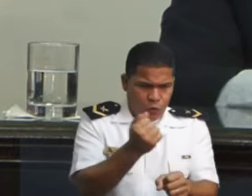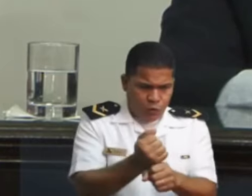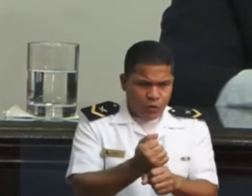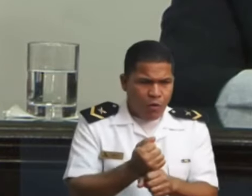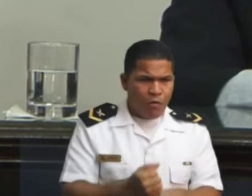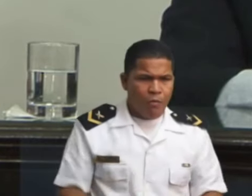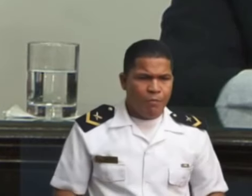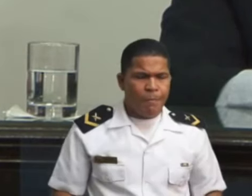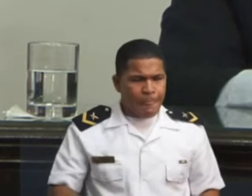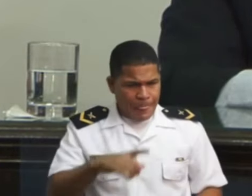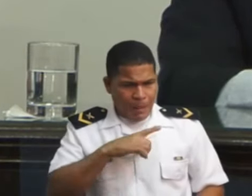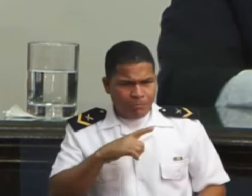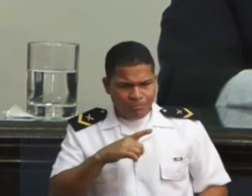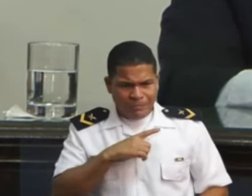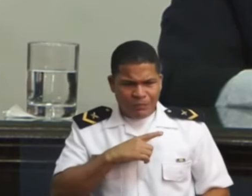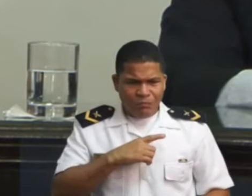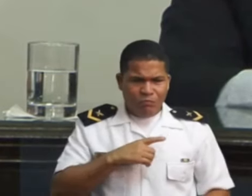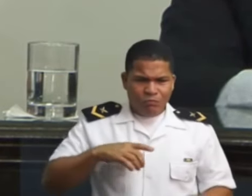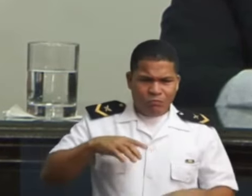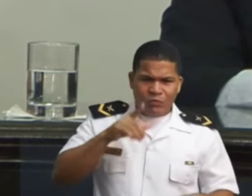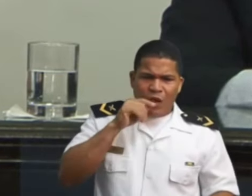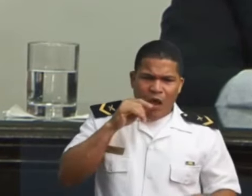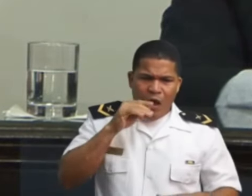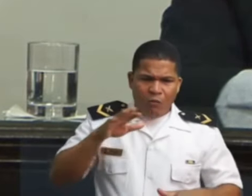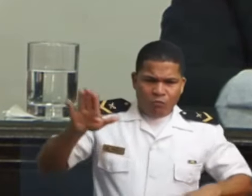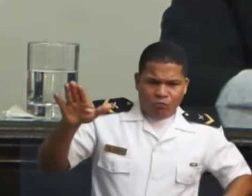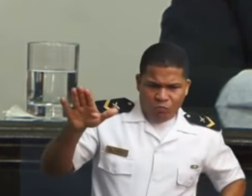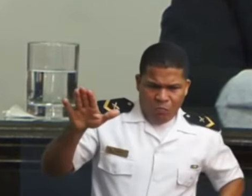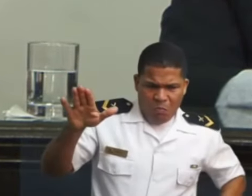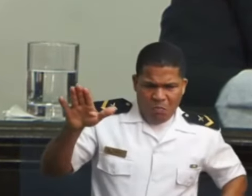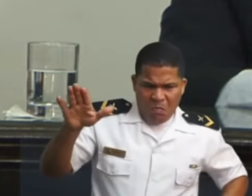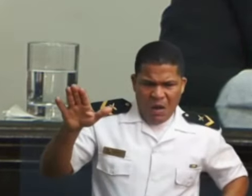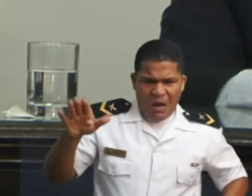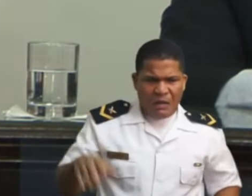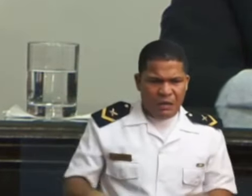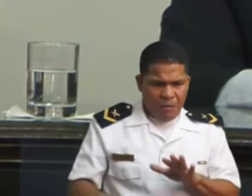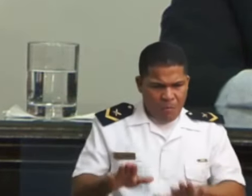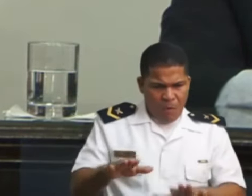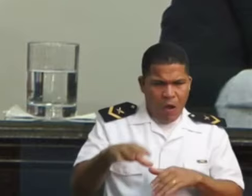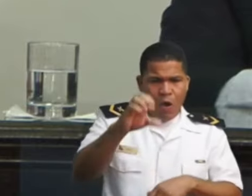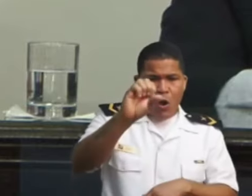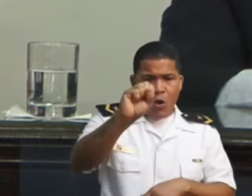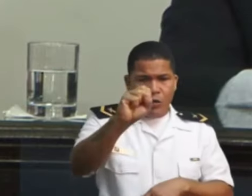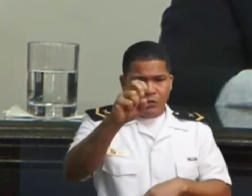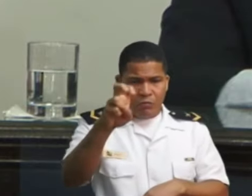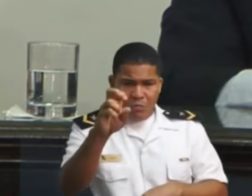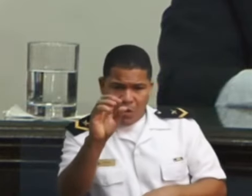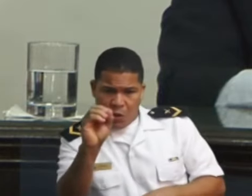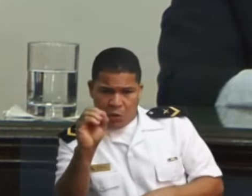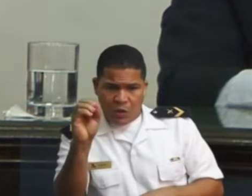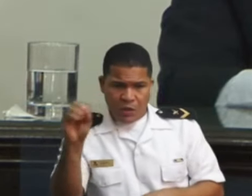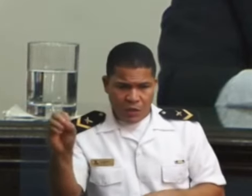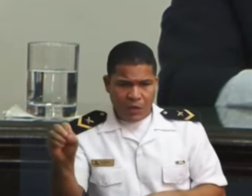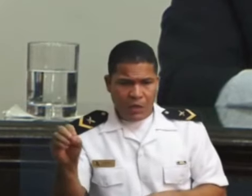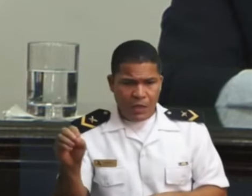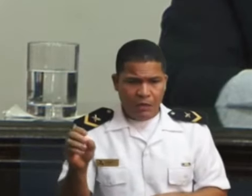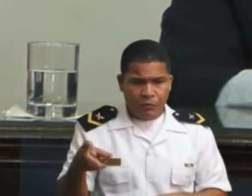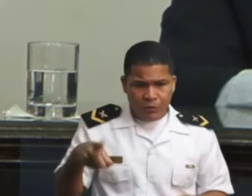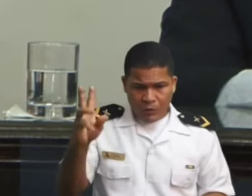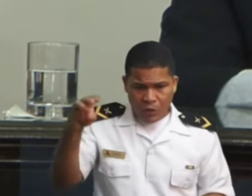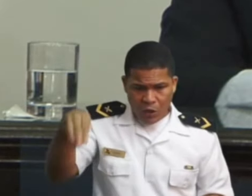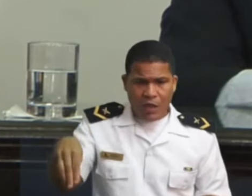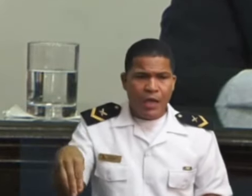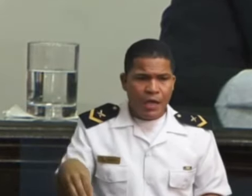maiores litorais do mundo, 8.500 quilômetros de litoral, um comércio aqui dentro de